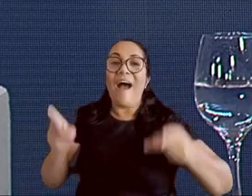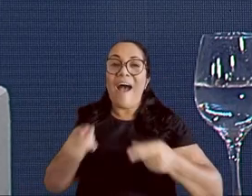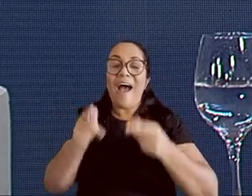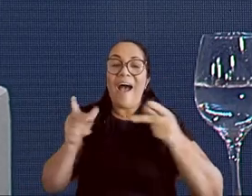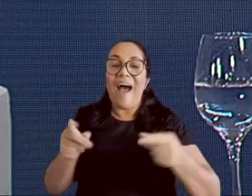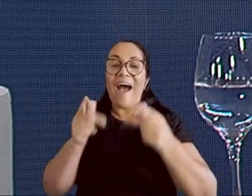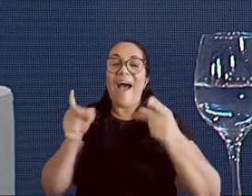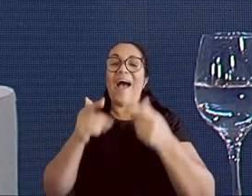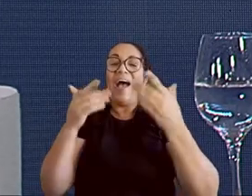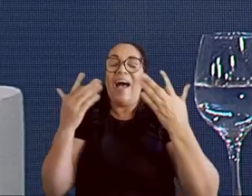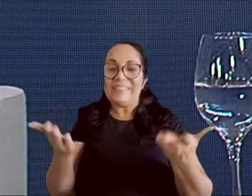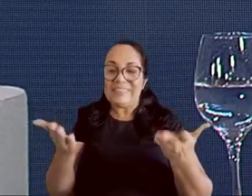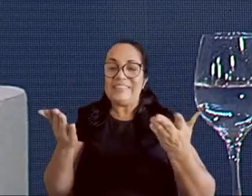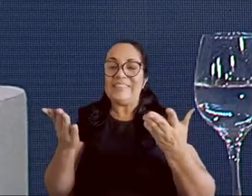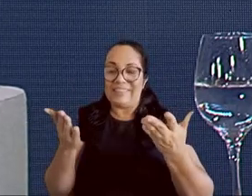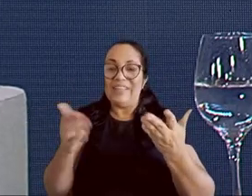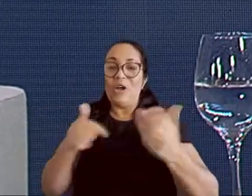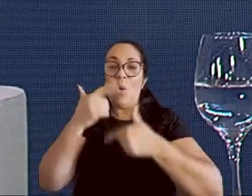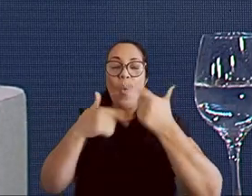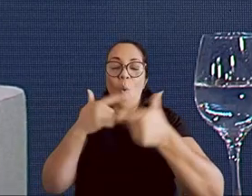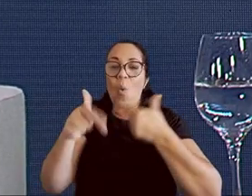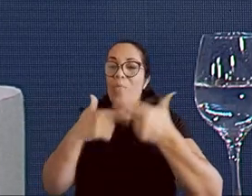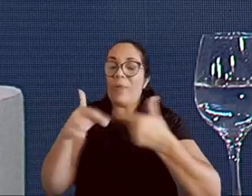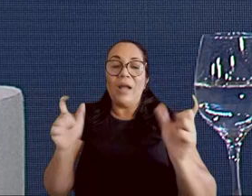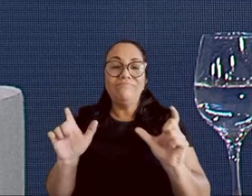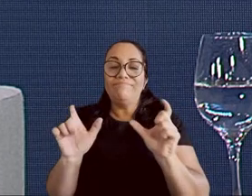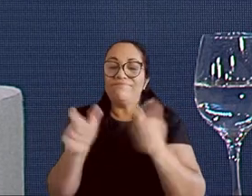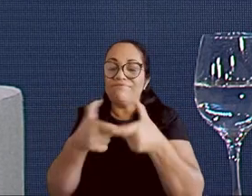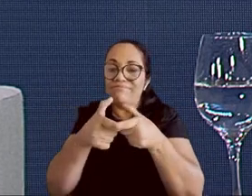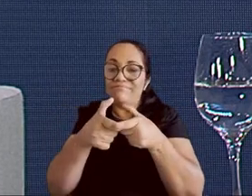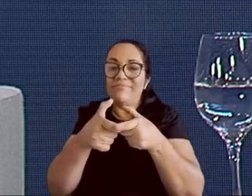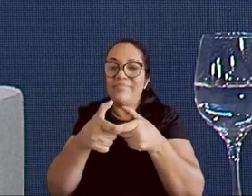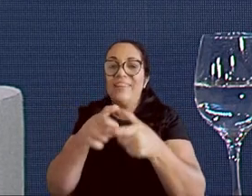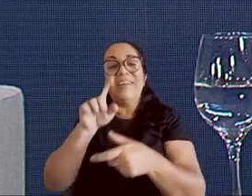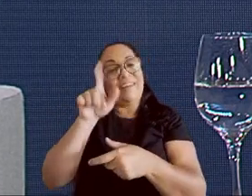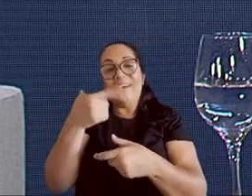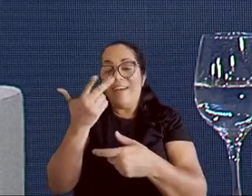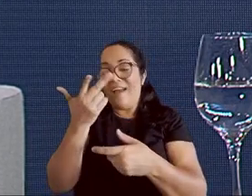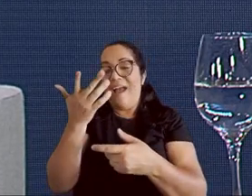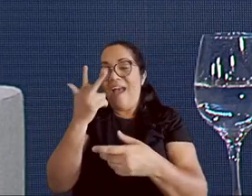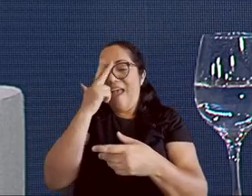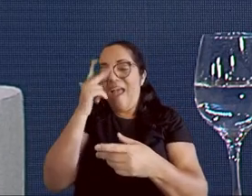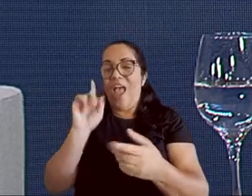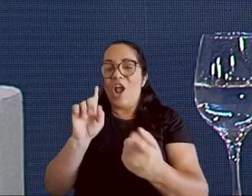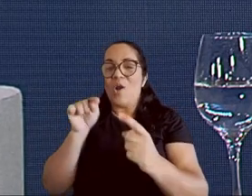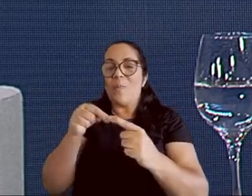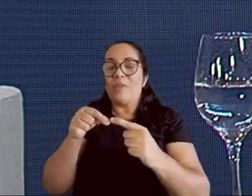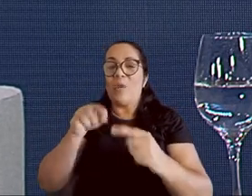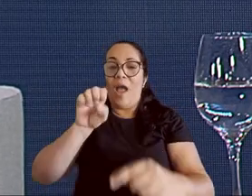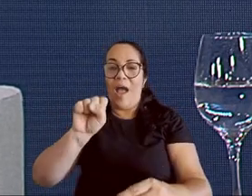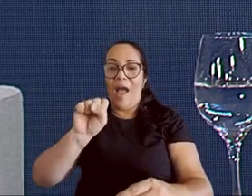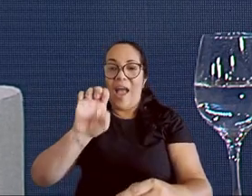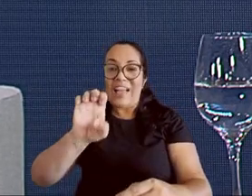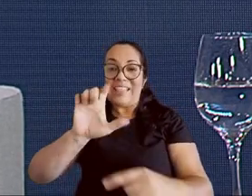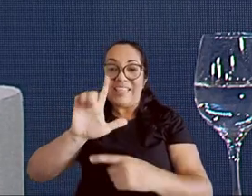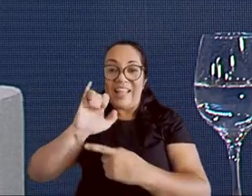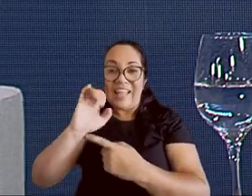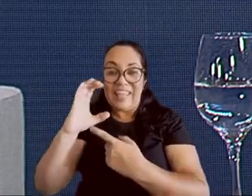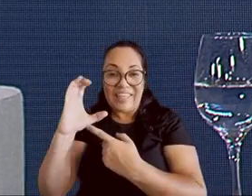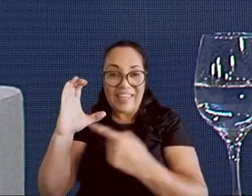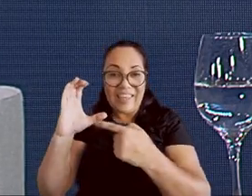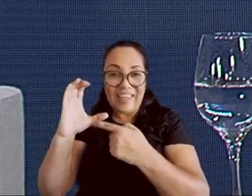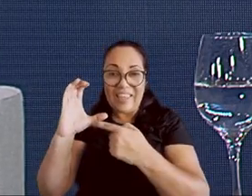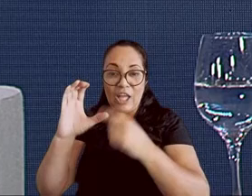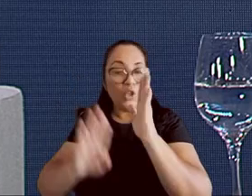pouco menor isso Inclusive era de se esperar né a SELIC não chegou nesse nível de um dia para o outro ela